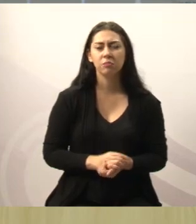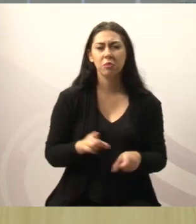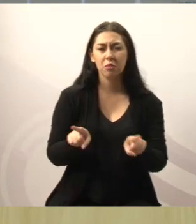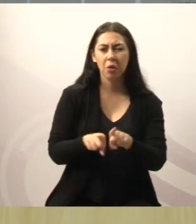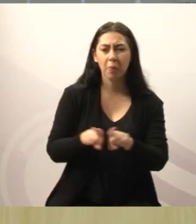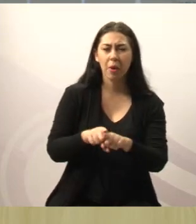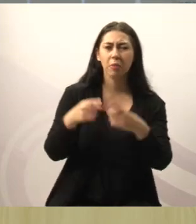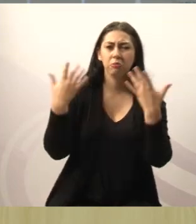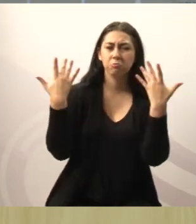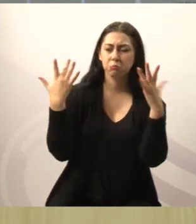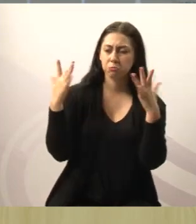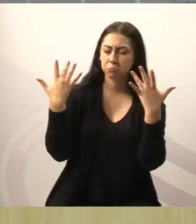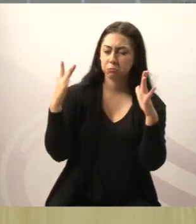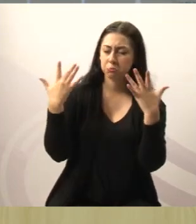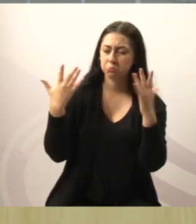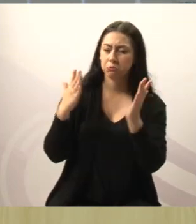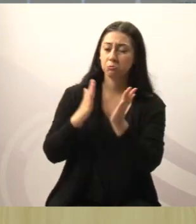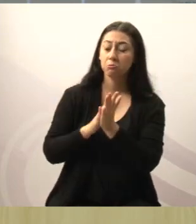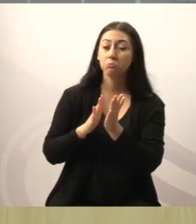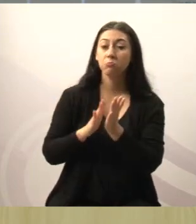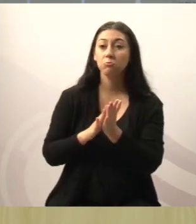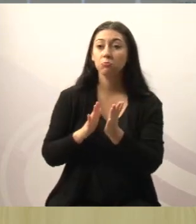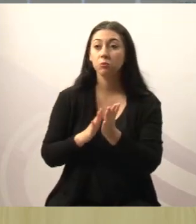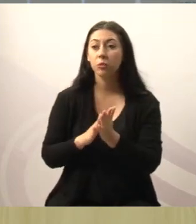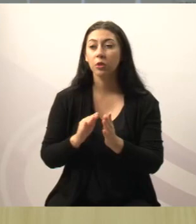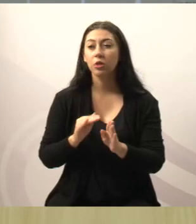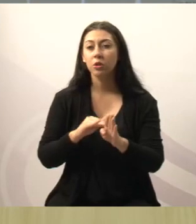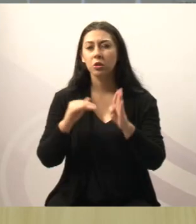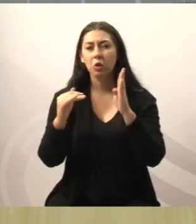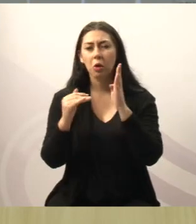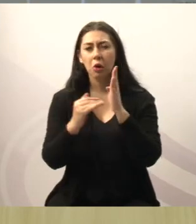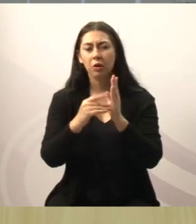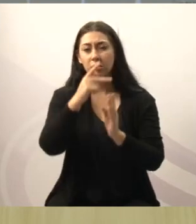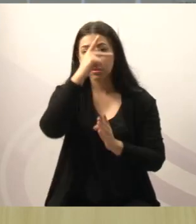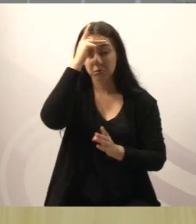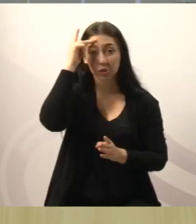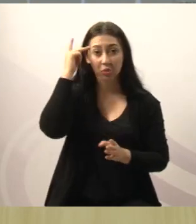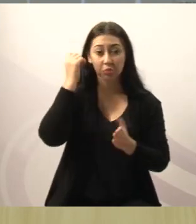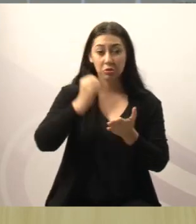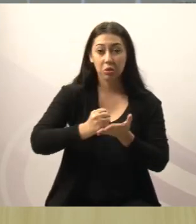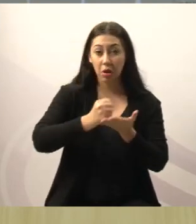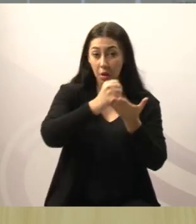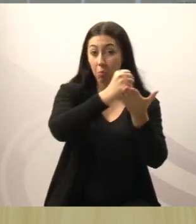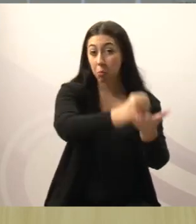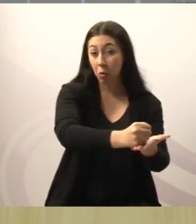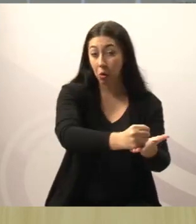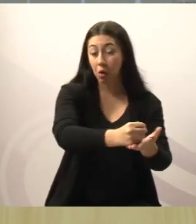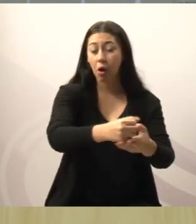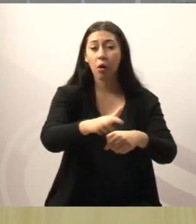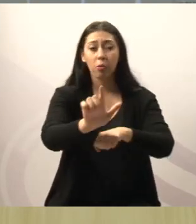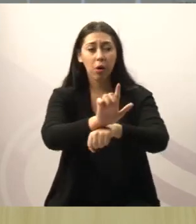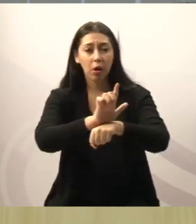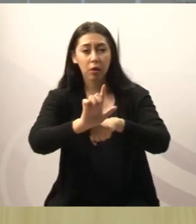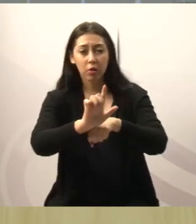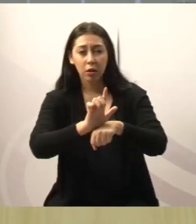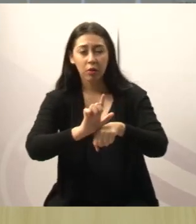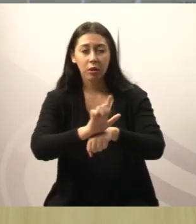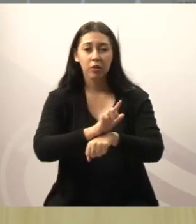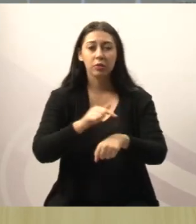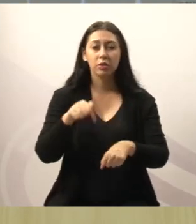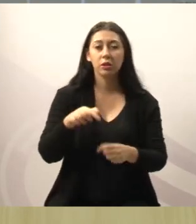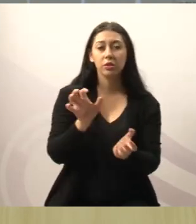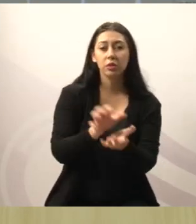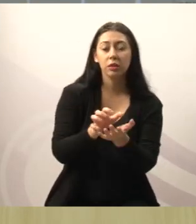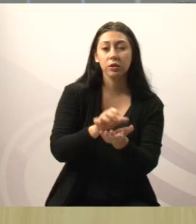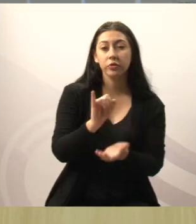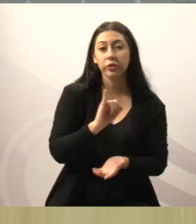congratulações, aplausos, apoio ao Sincomércio Regional de Jacareí,